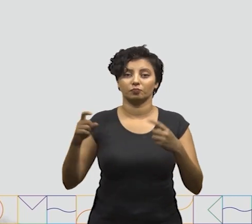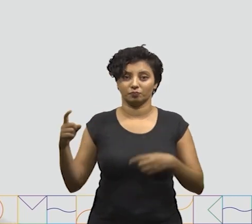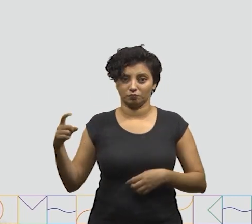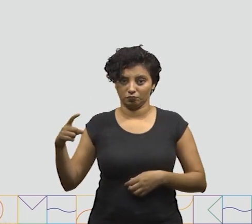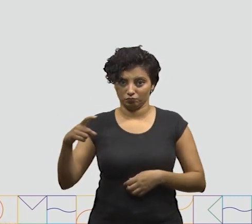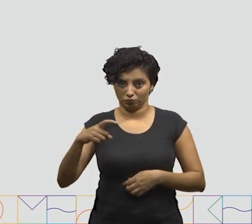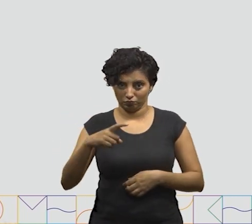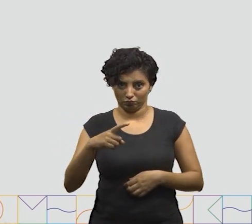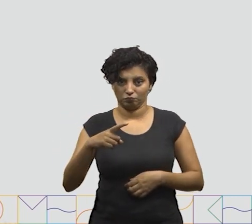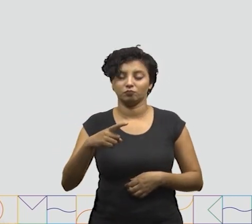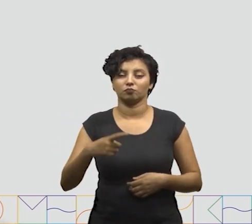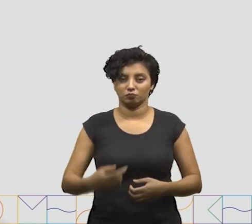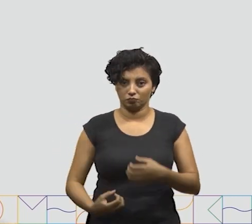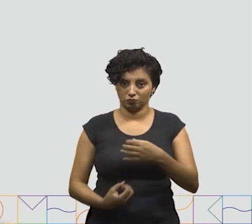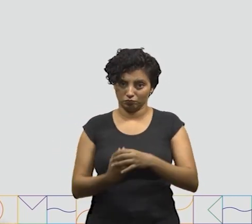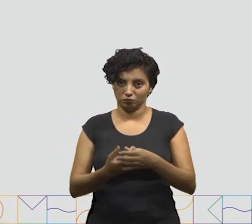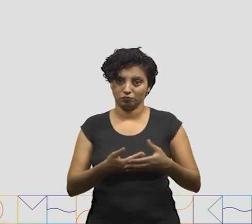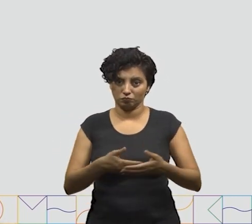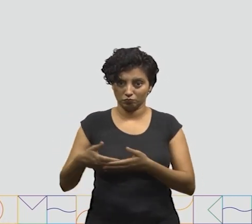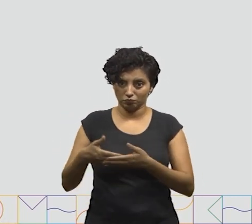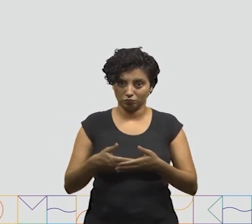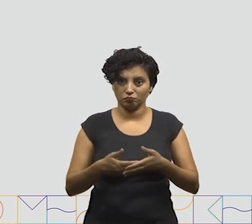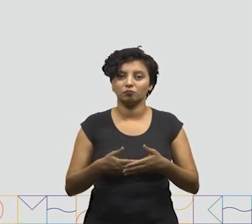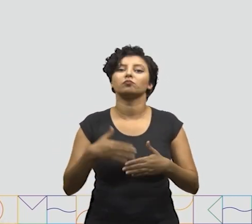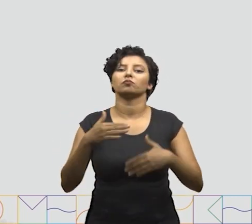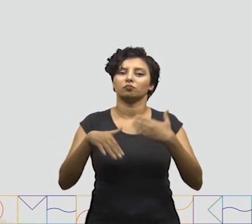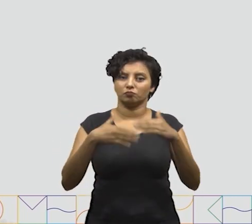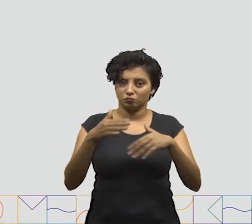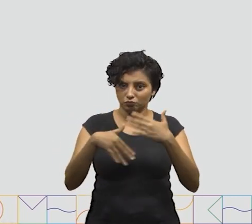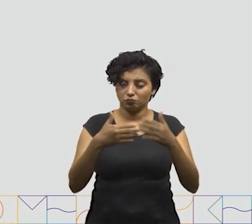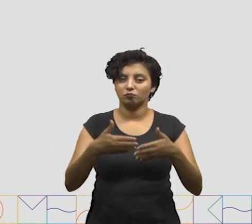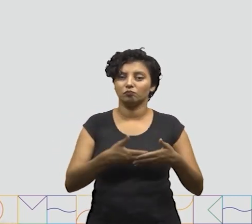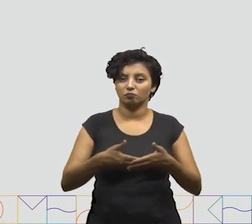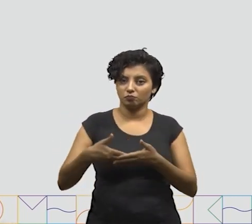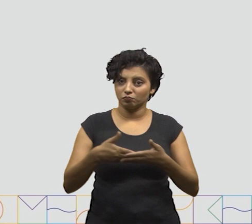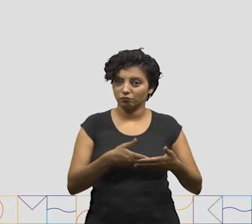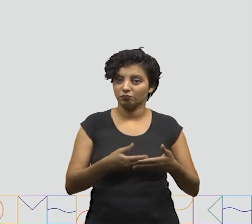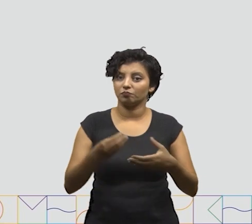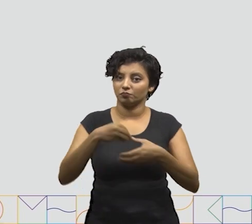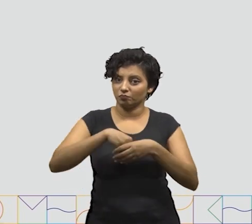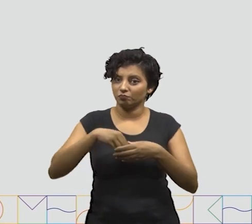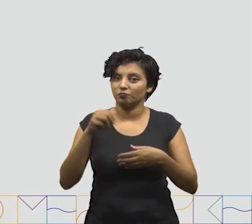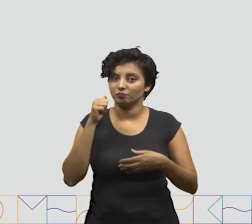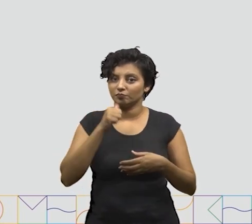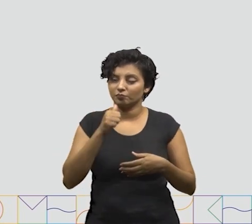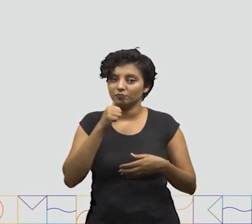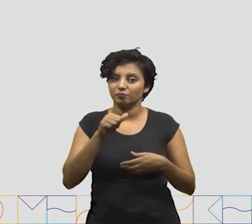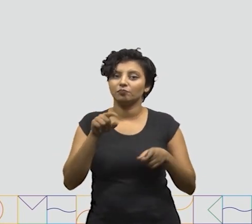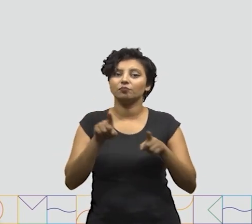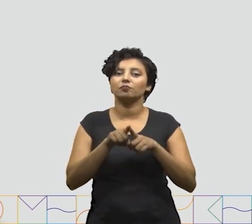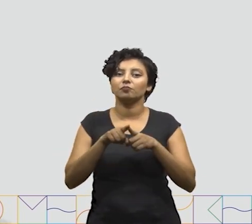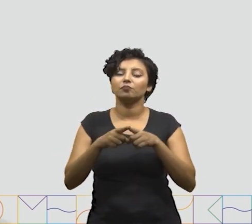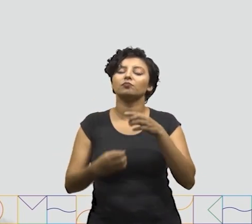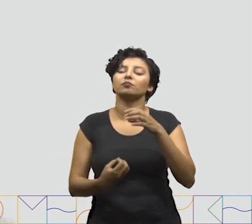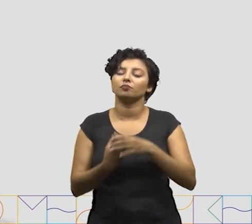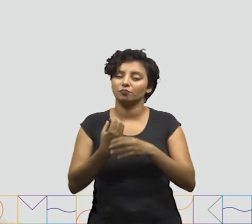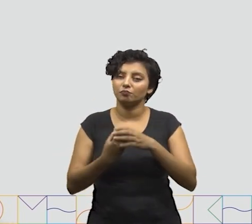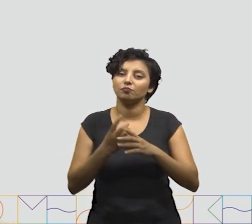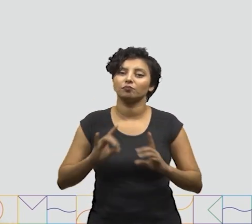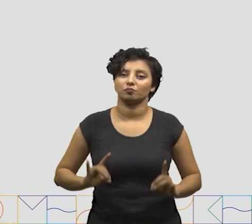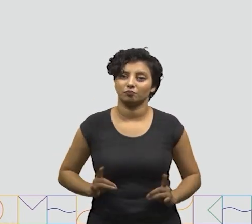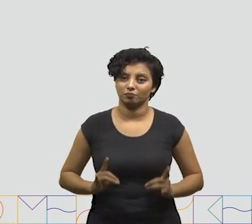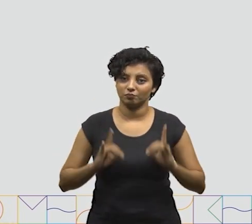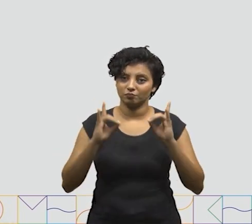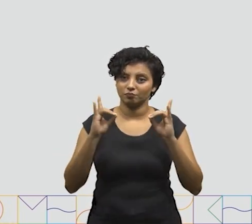gametas para a formação de bebês, desenvolvimento de bebês, no caso do sistema reprodutor feminino, e produção